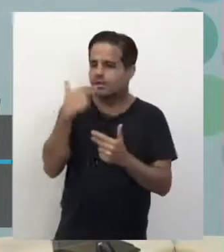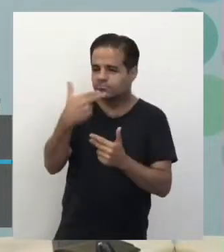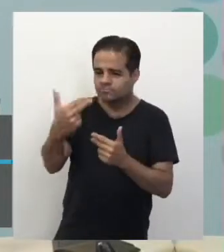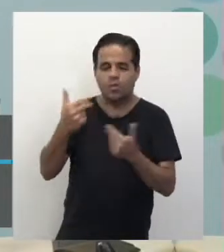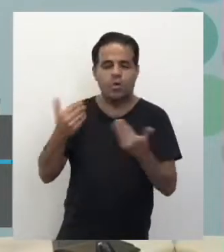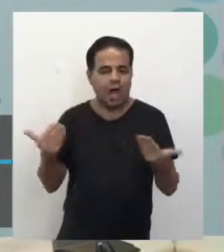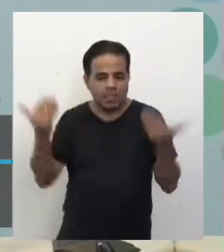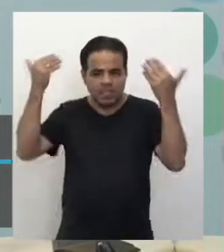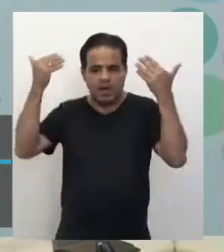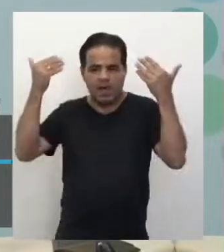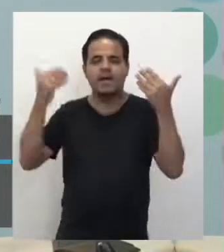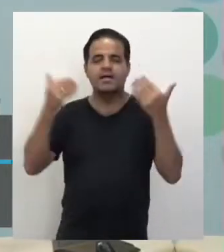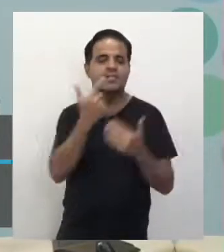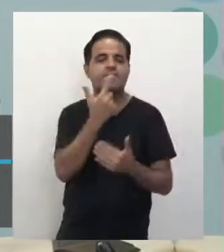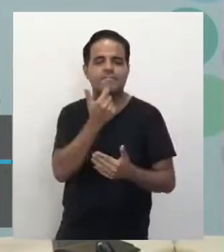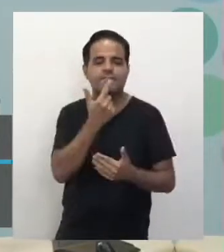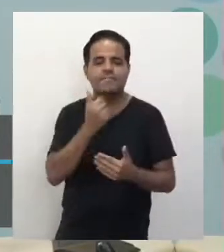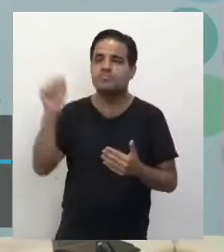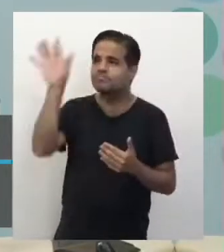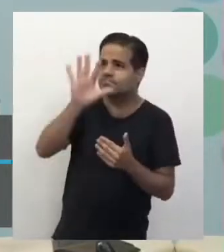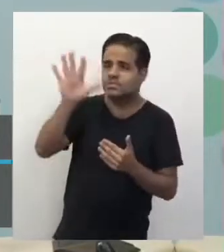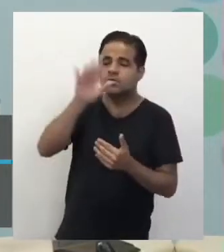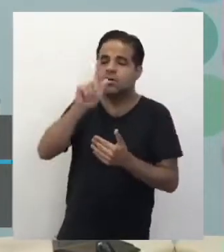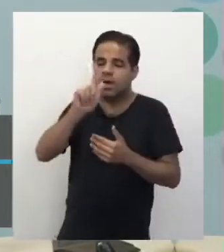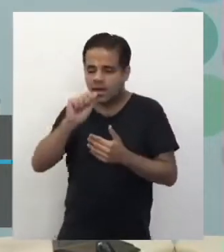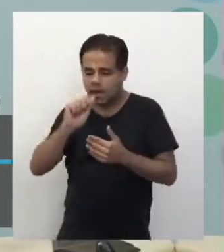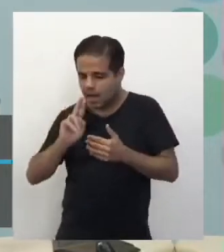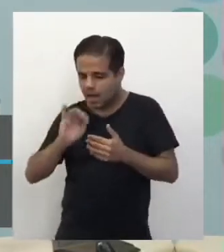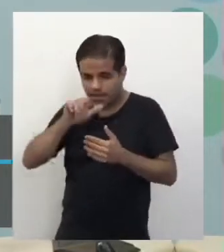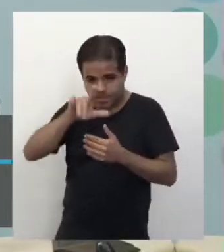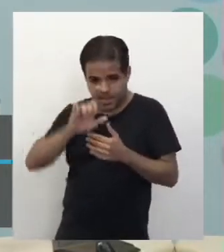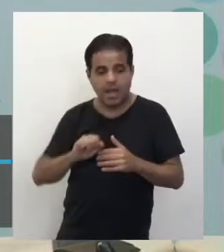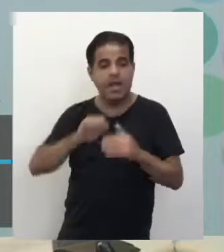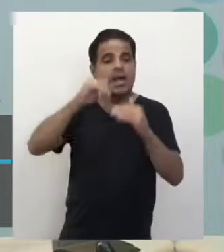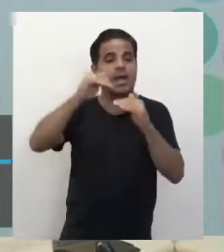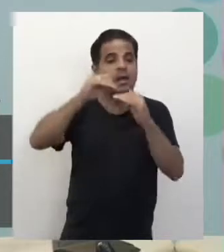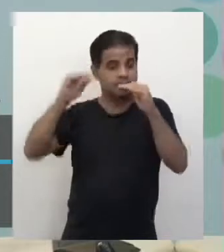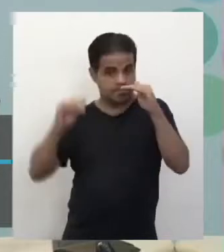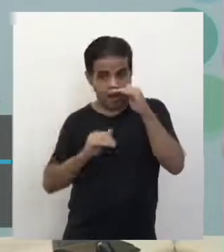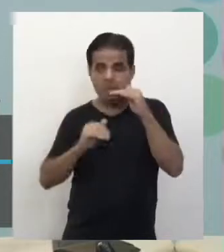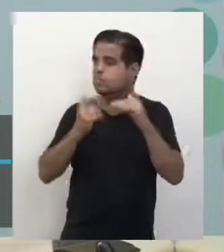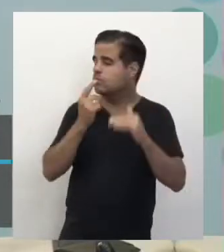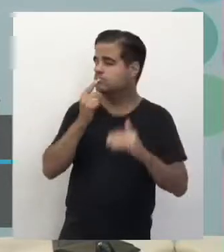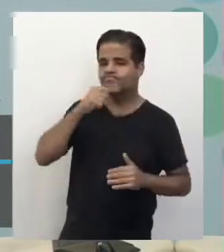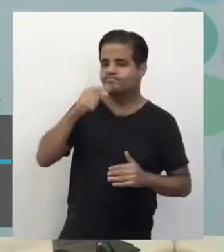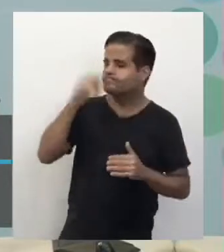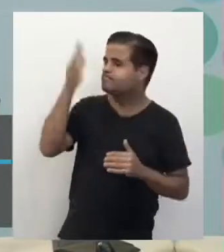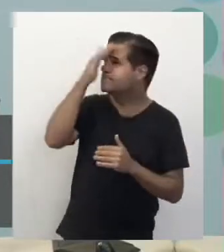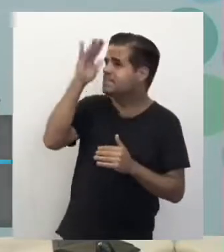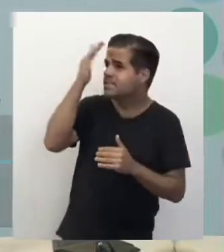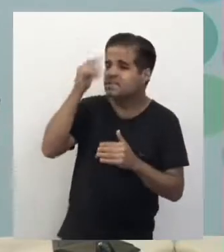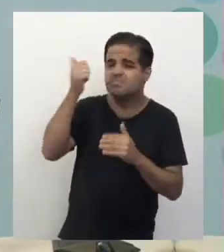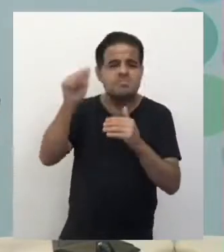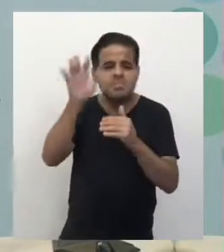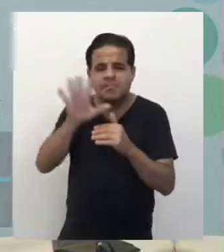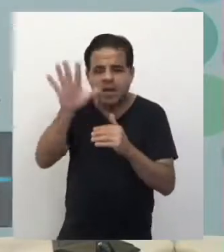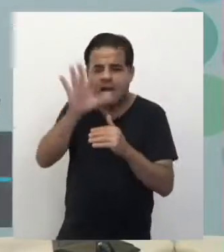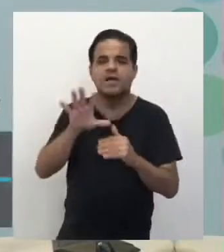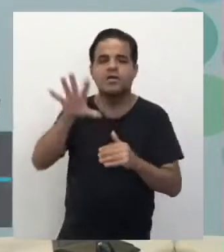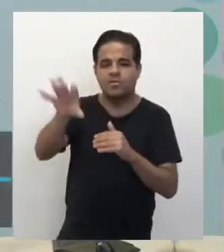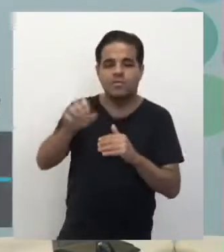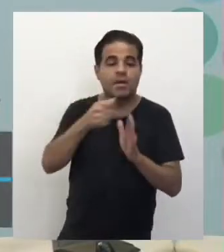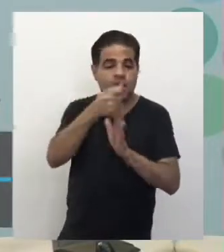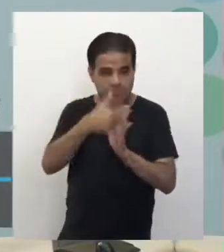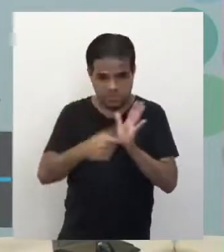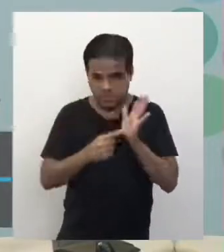fundo. A Gabriele, sim, na de baixo, porque não consegui entender a imagem. Eu já vou pegar o gancho